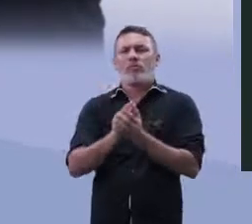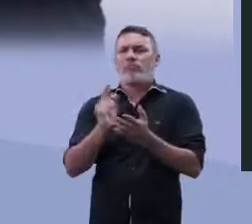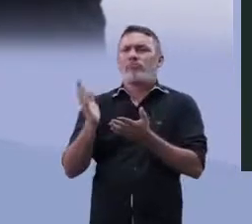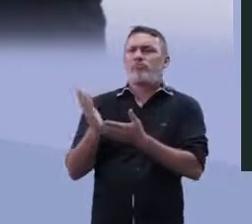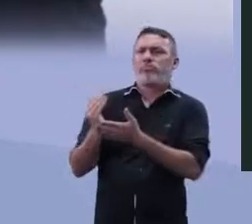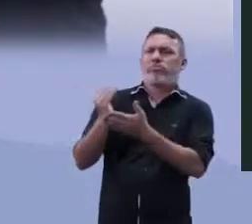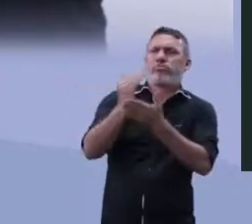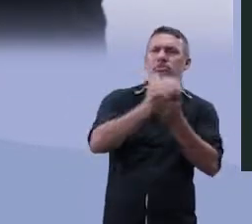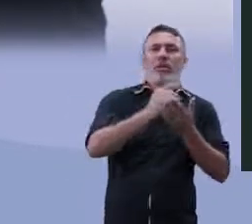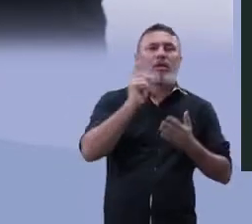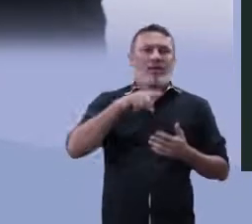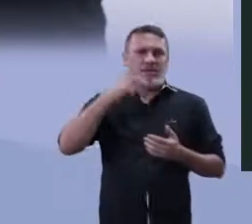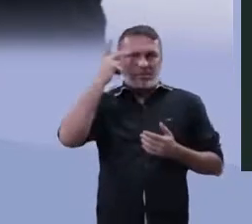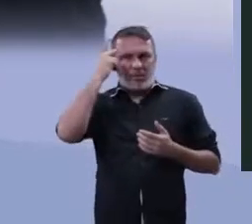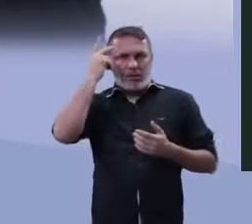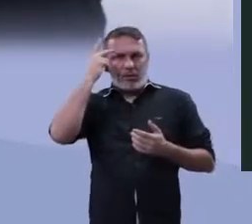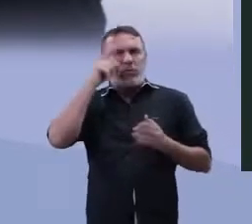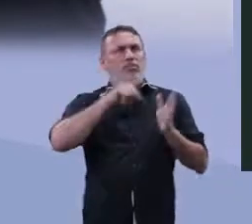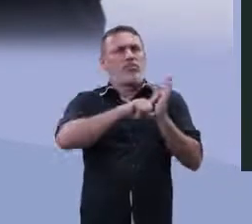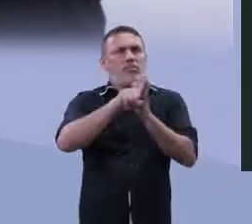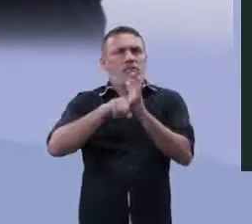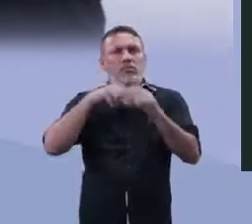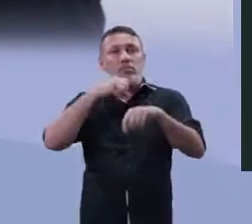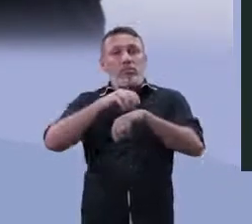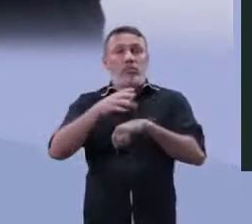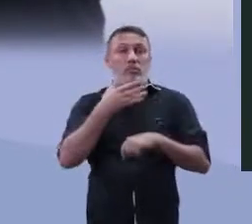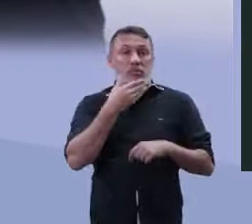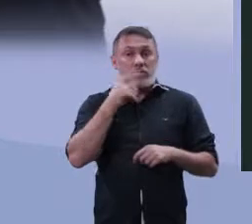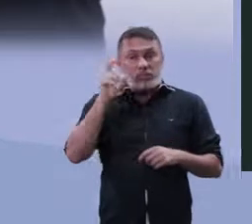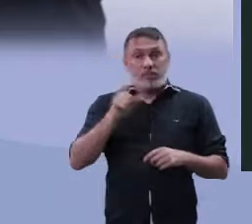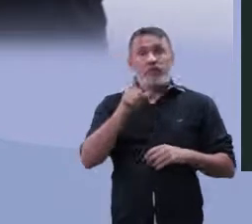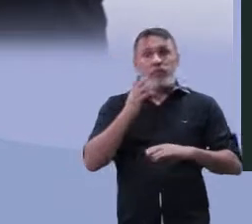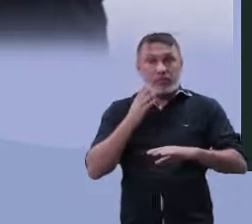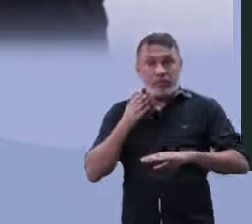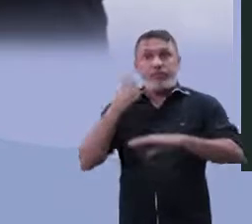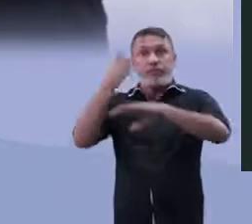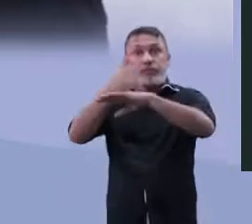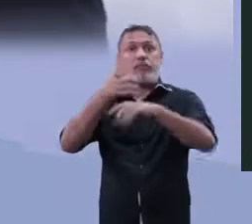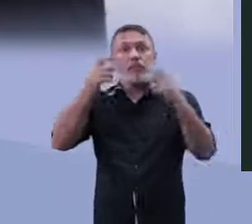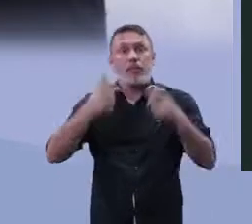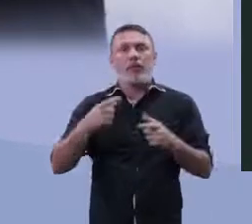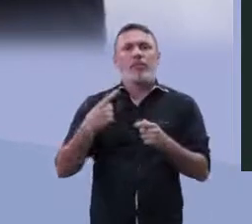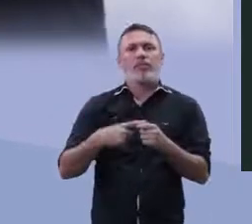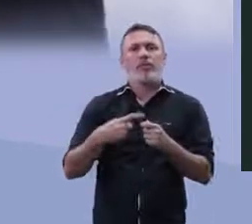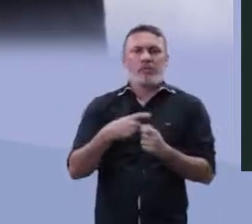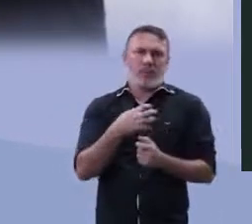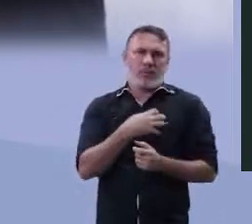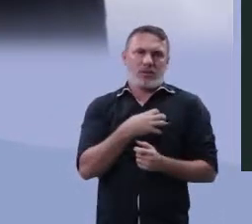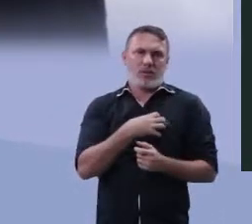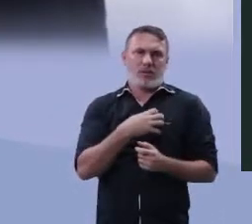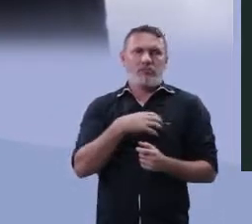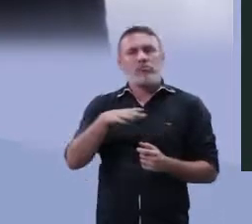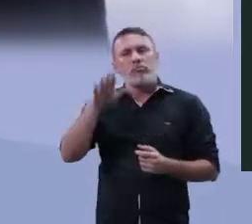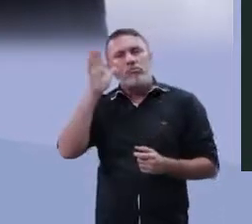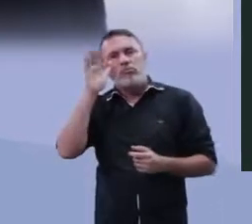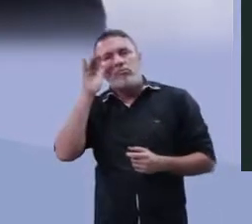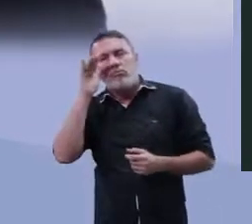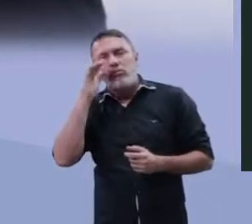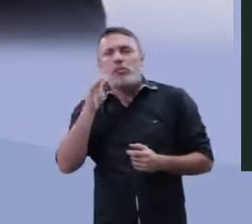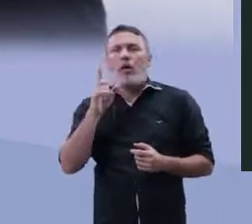jornal Estado de São Paulo, né? Ele vai para a região do Vaza Barris, lá no interior